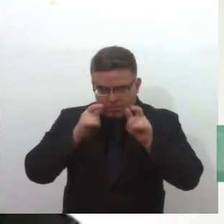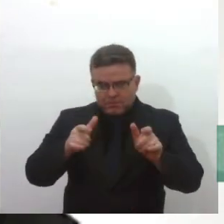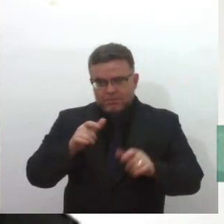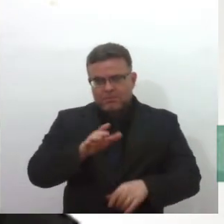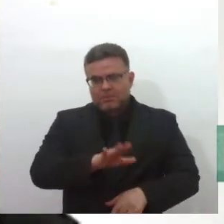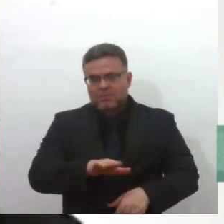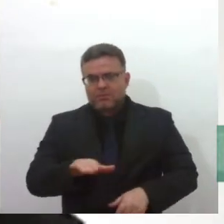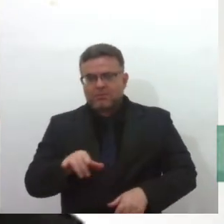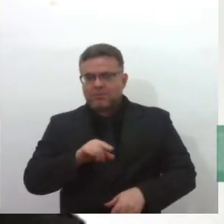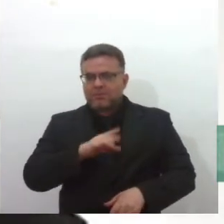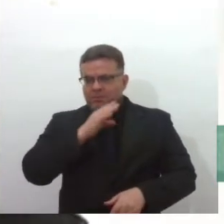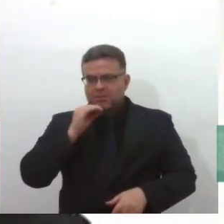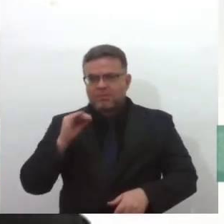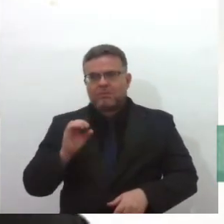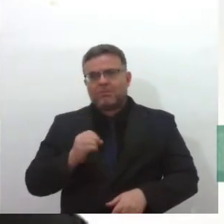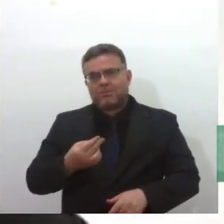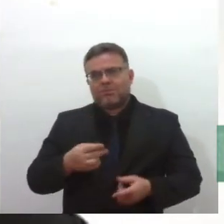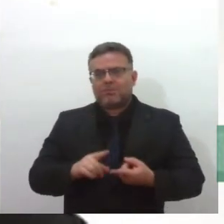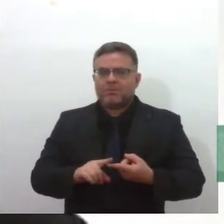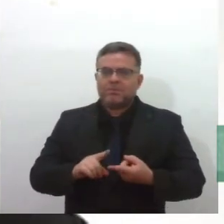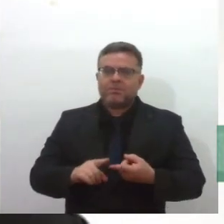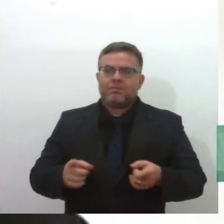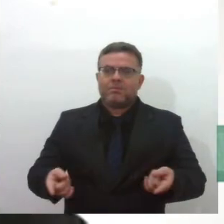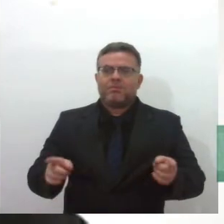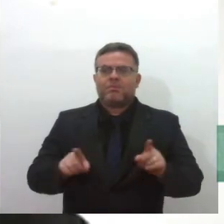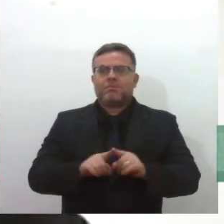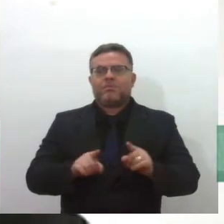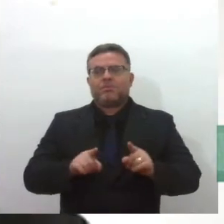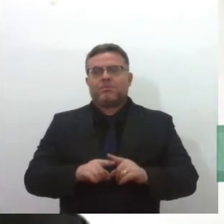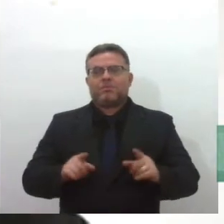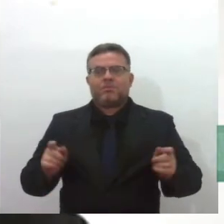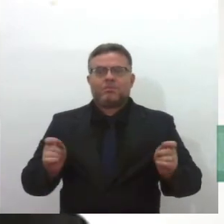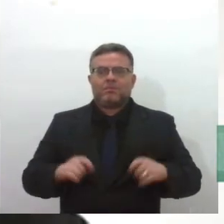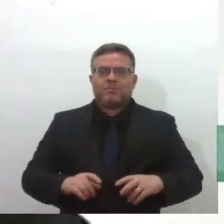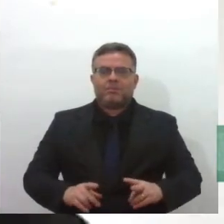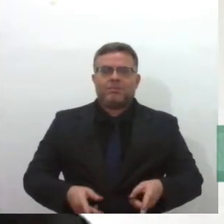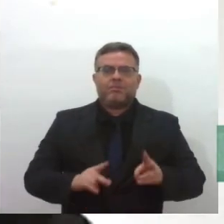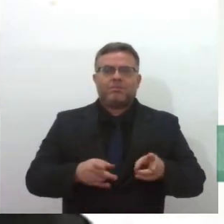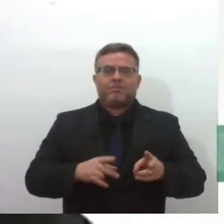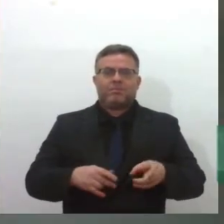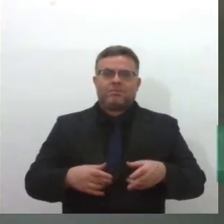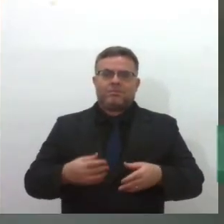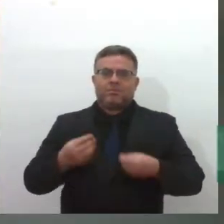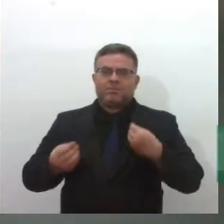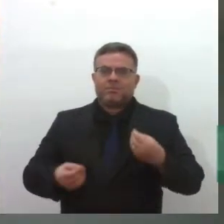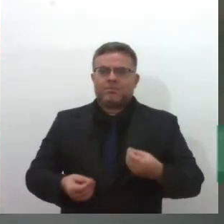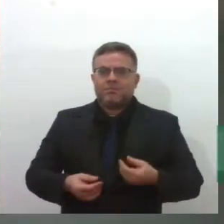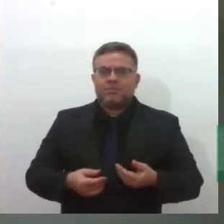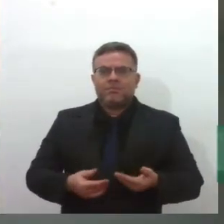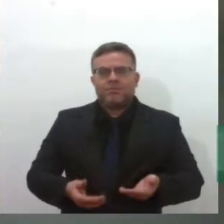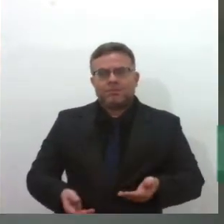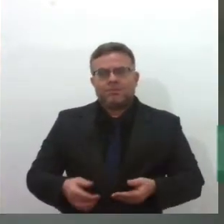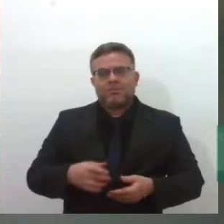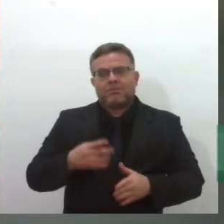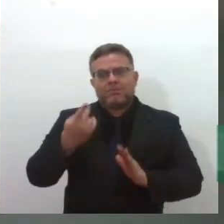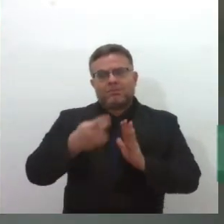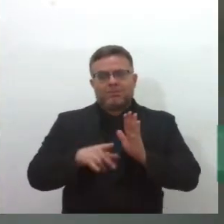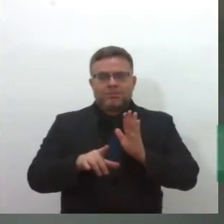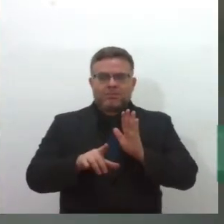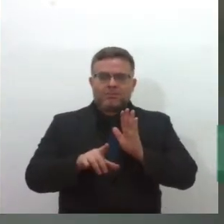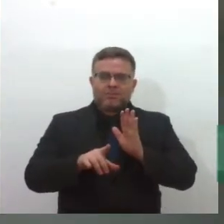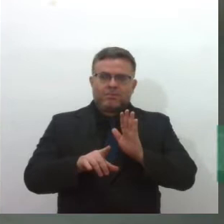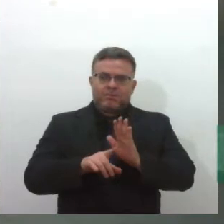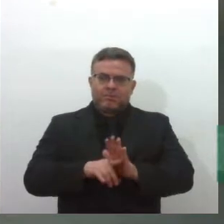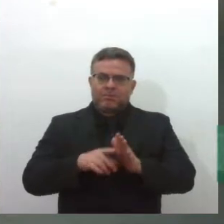ou adolescente. E para finalizar, essa questão tem que ser... Na justificativa do projeto do senador, né, e